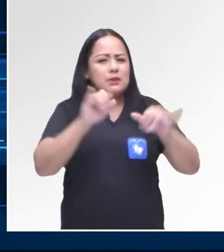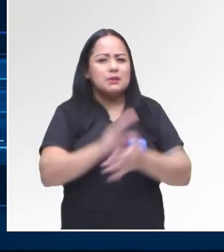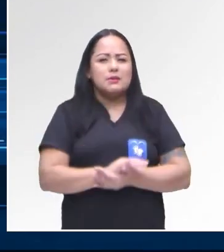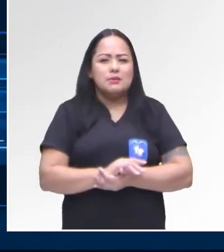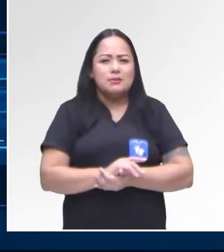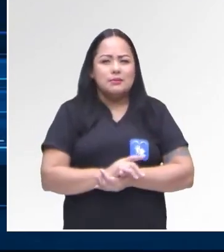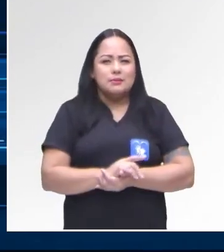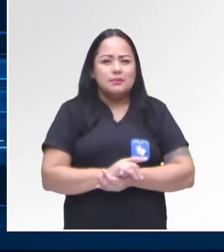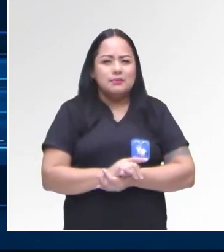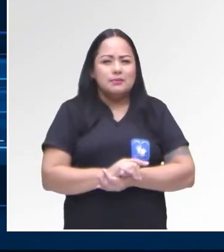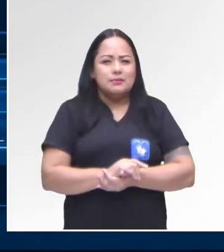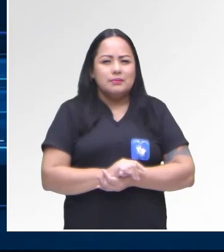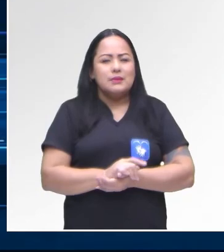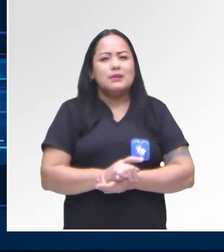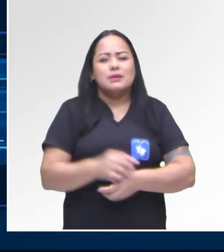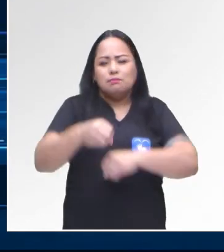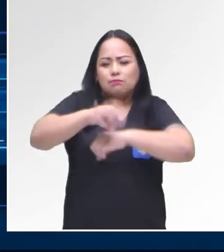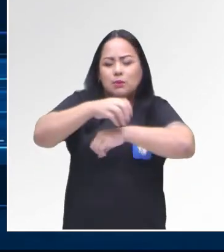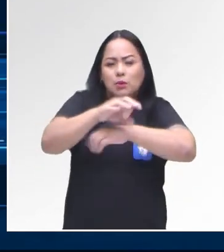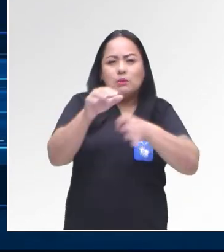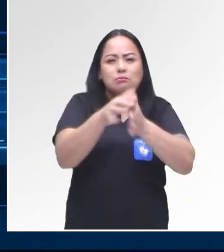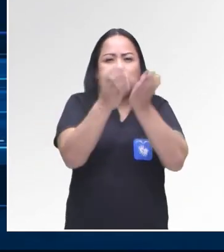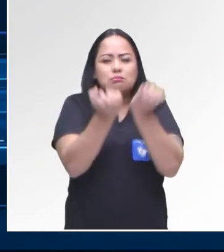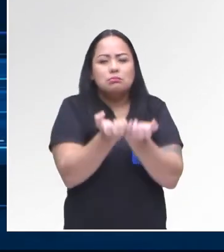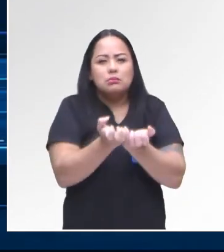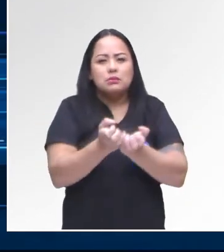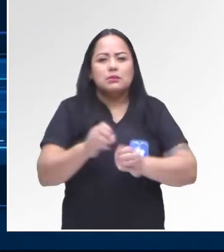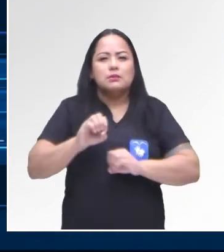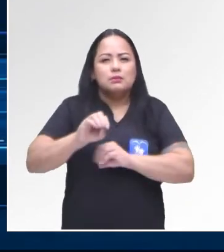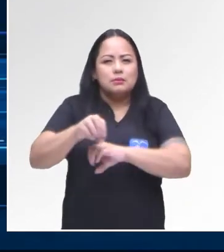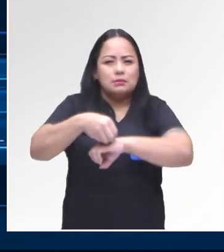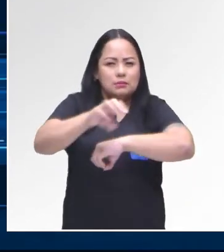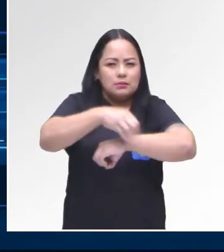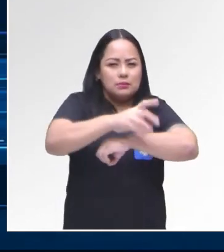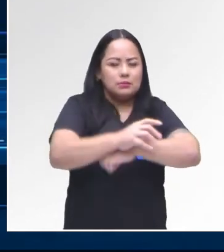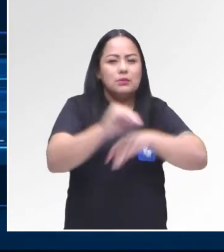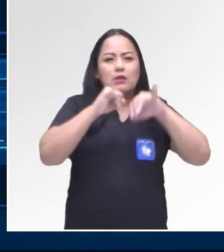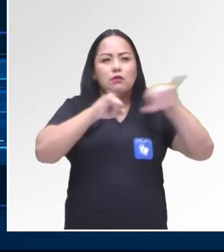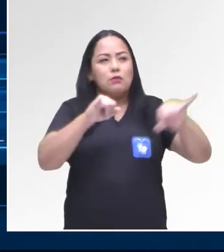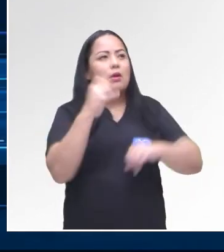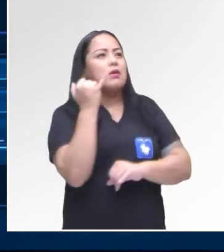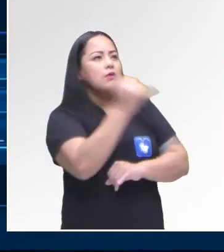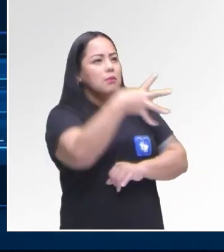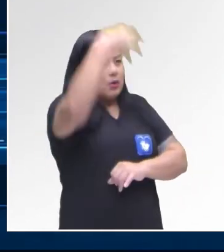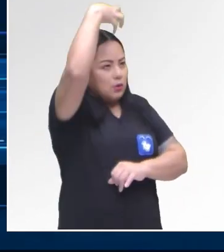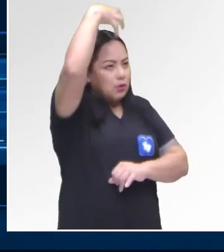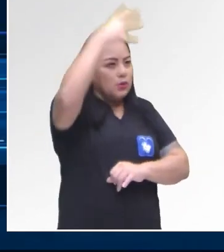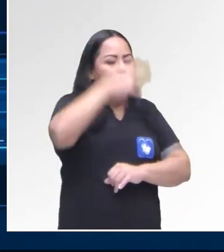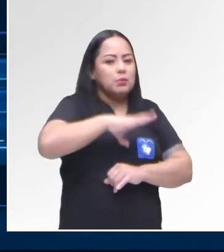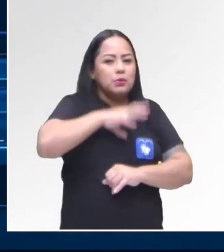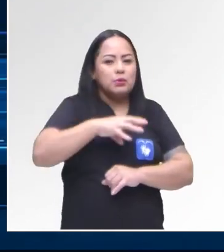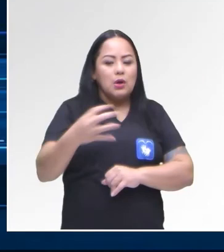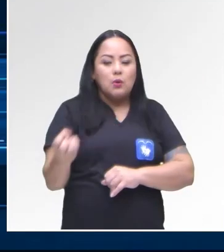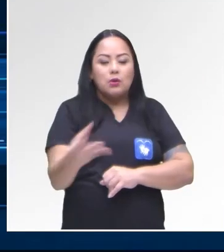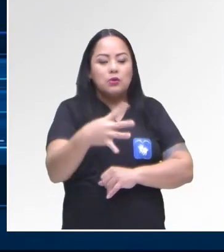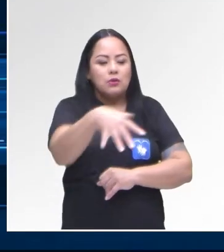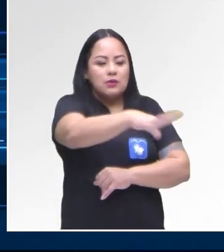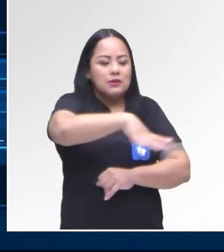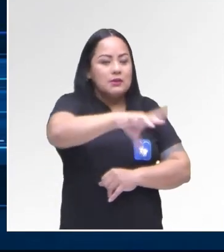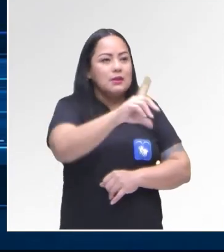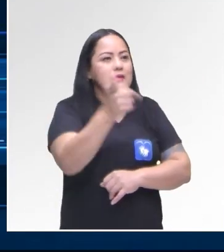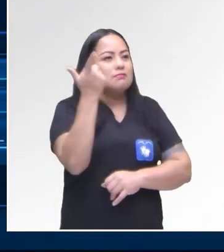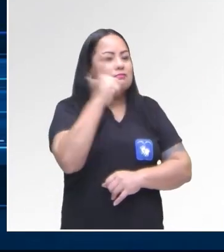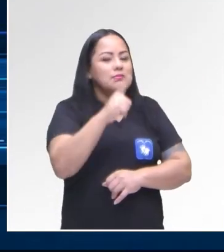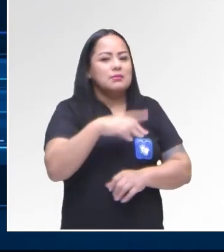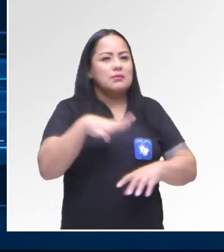é literatura de catequese, como chamamos. Literatura de informação, informar a coroa o que estava acontecendo nas novas terras